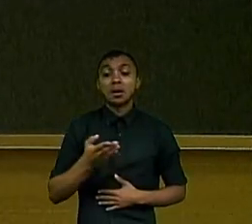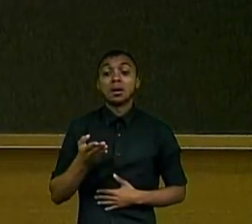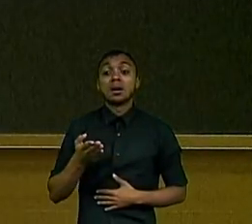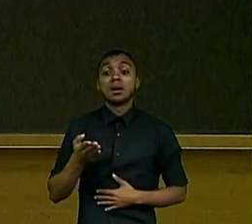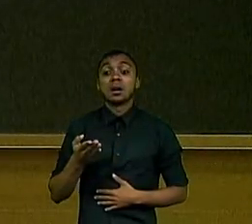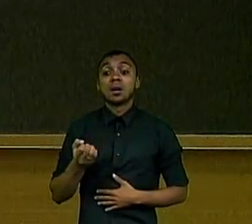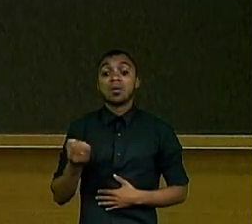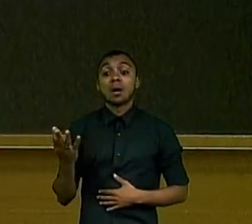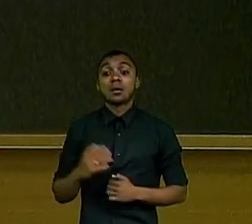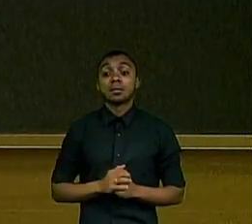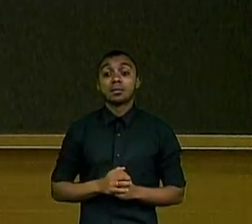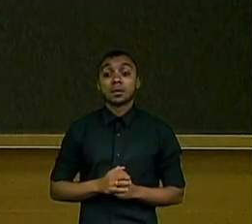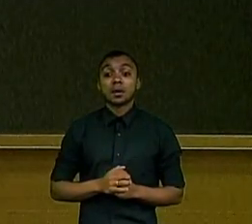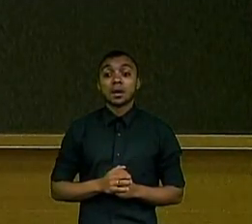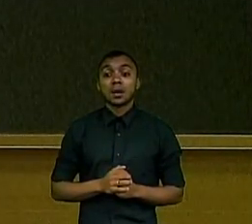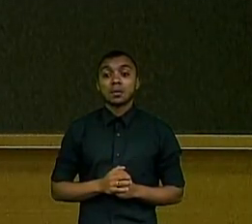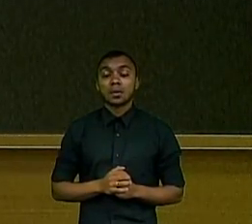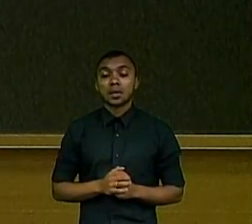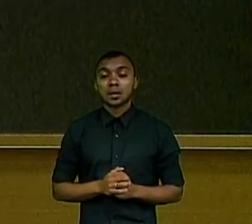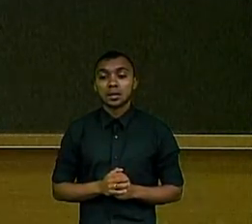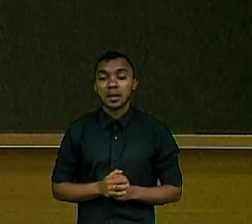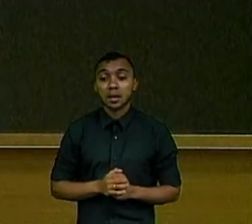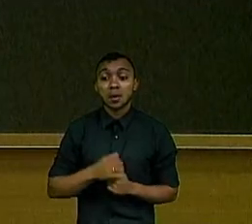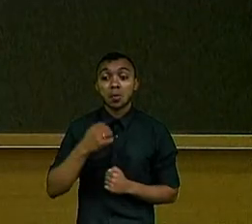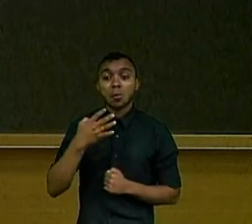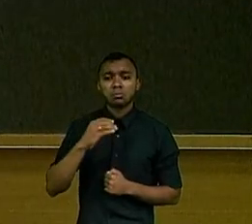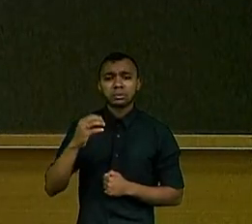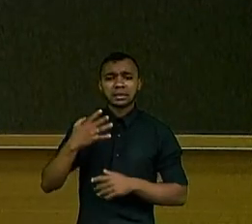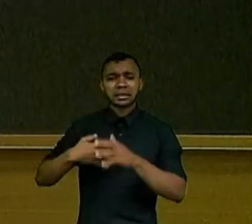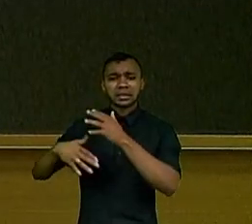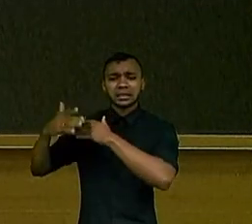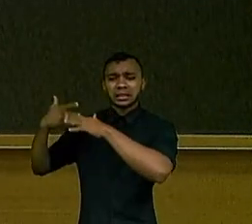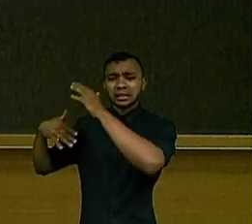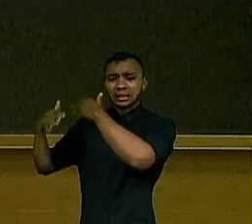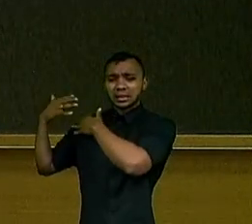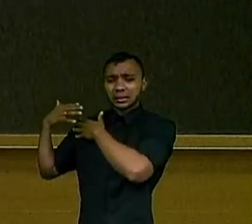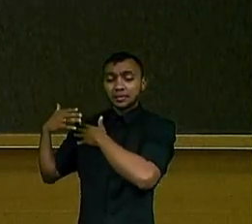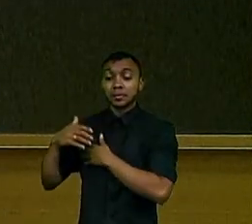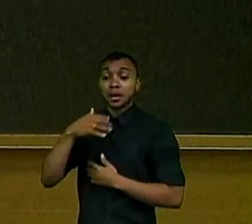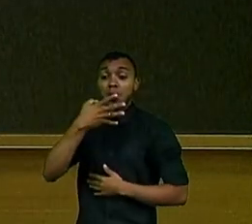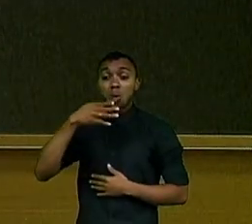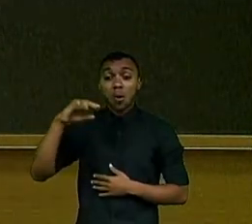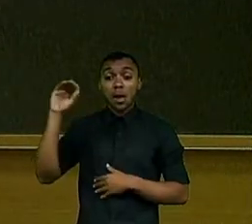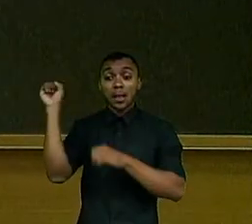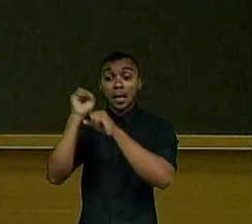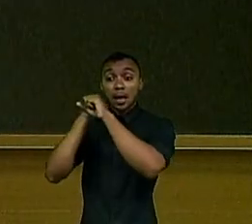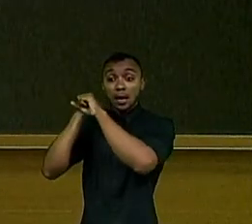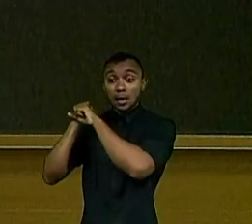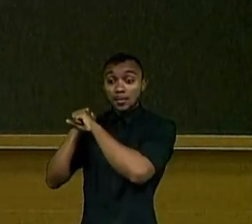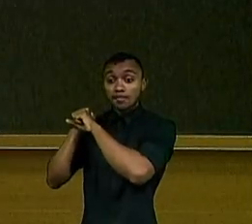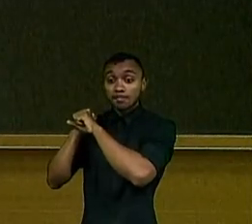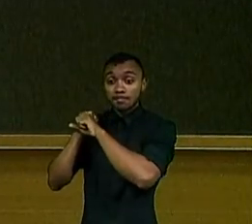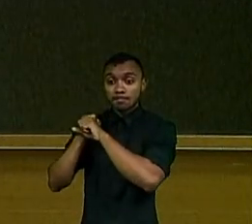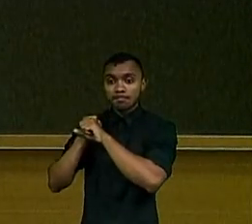quatro Décadas atrás e 40 anos para o tempo histórico